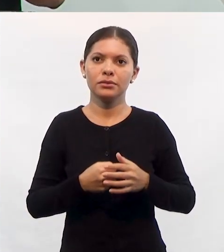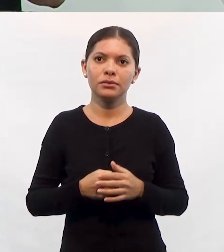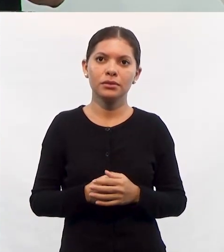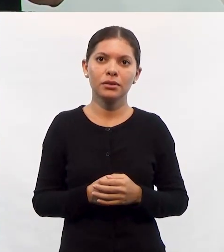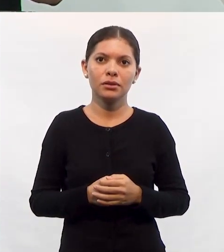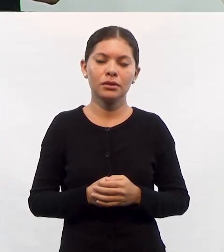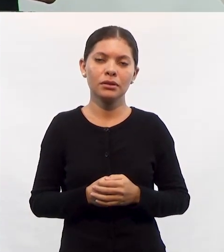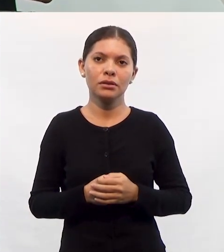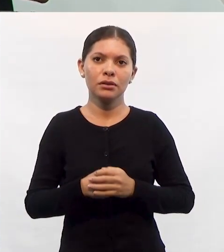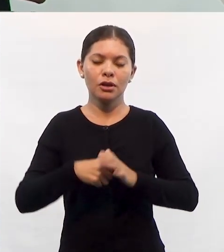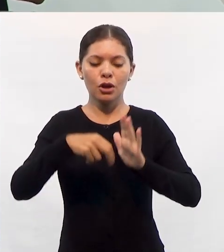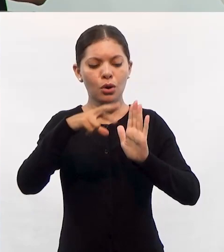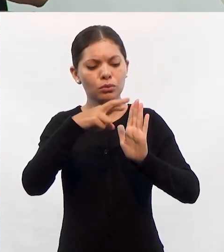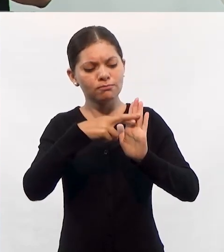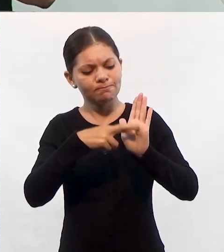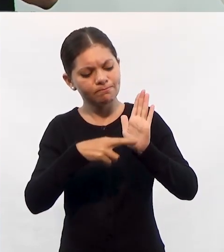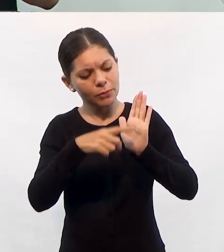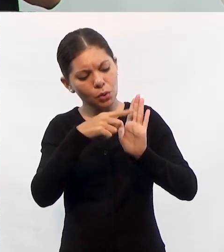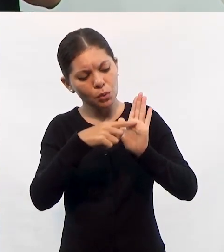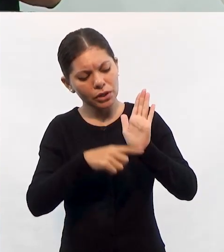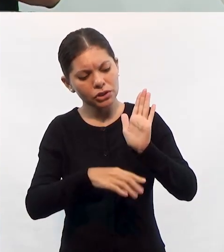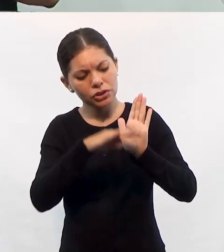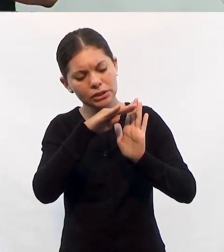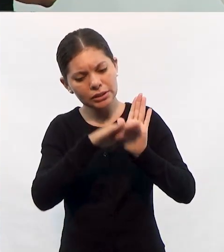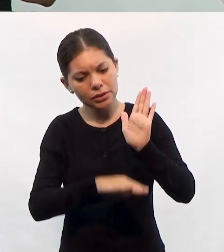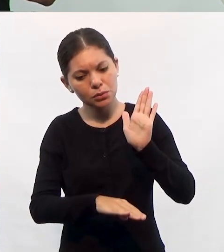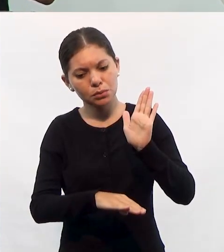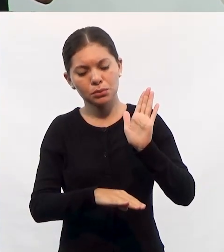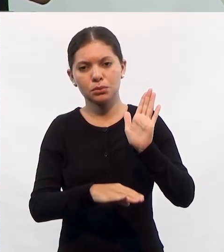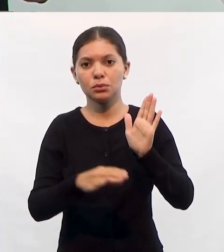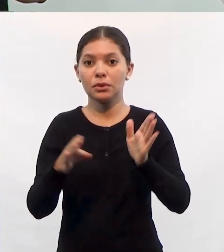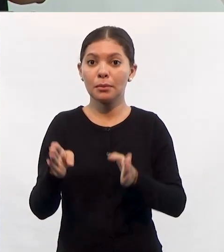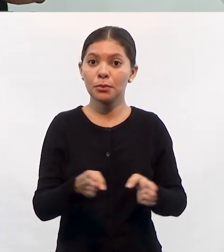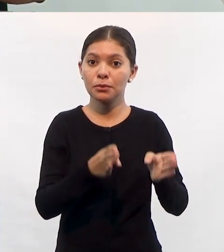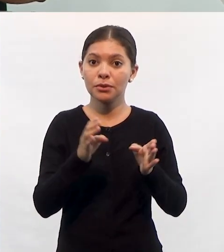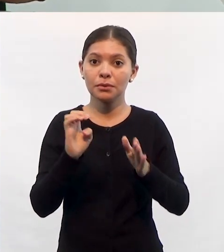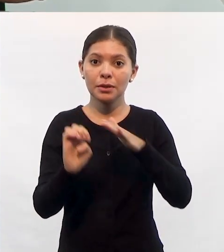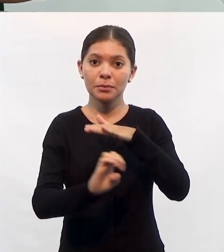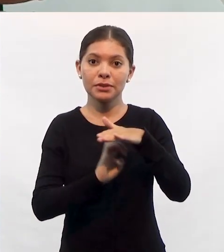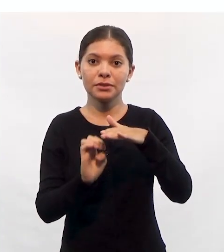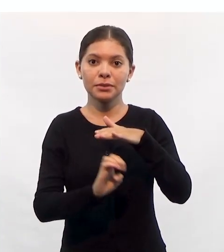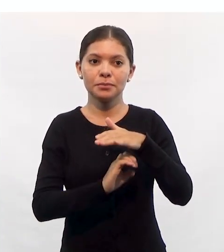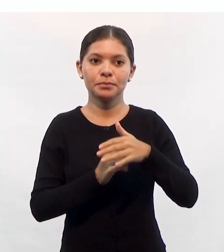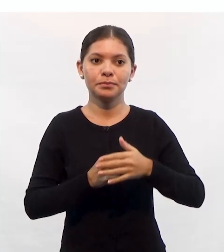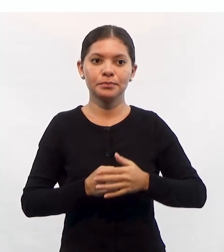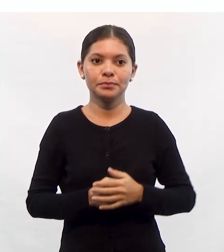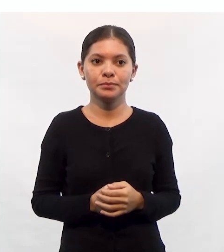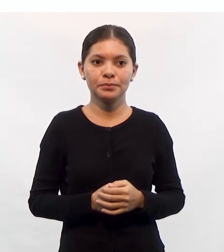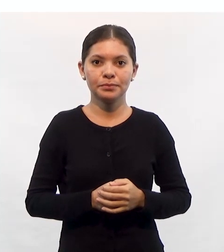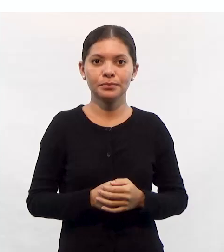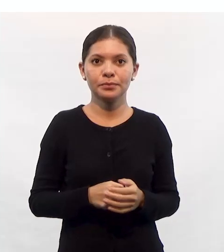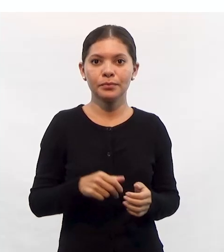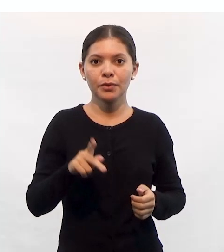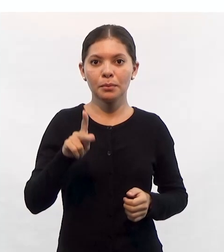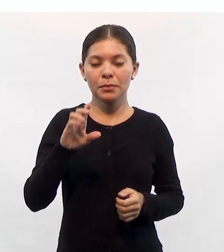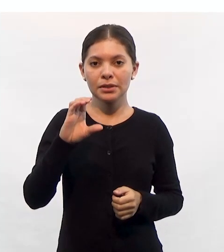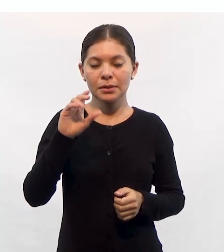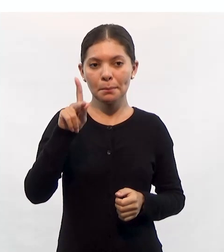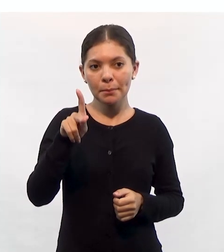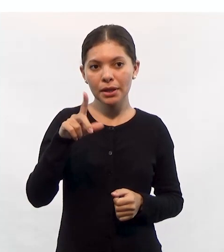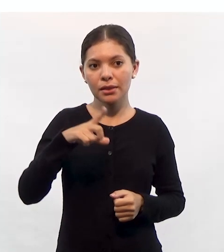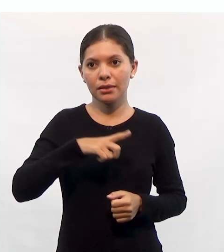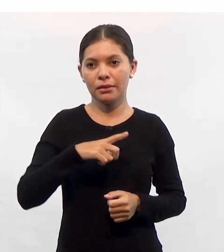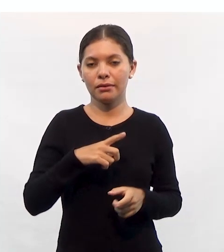o registro dessa produção na empresa o PCP também tem